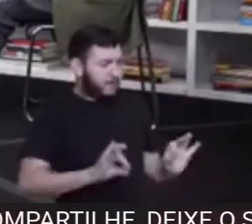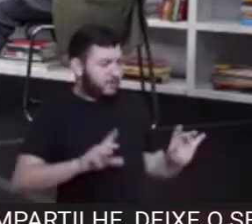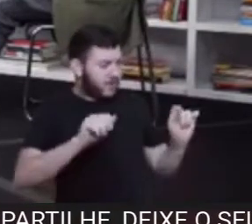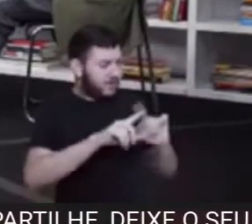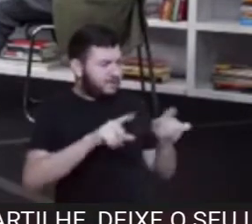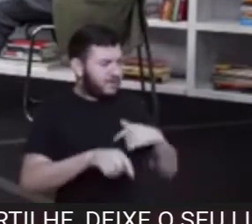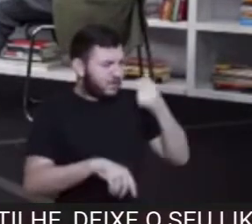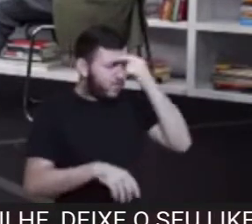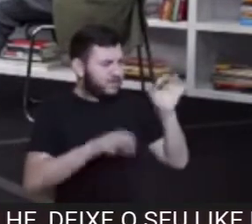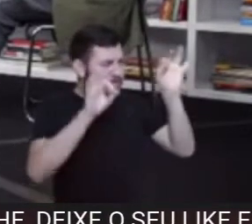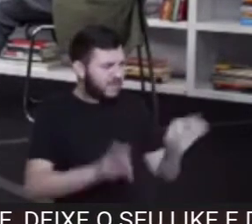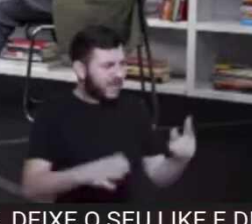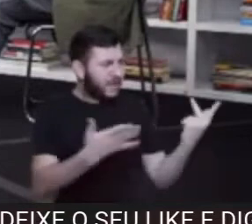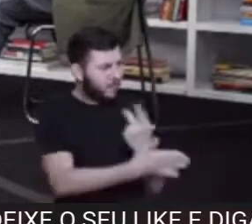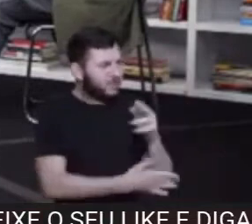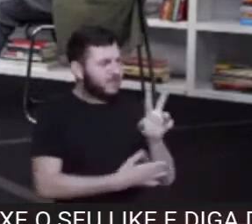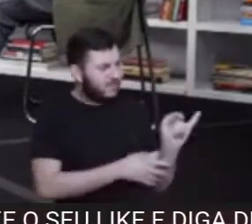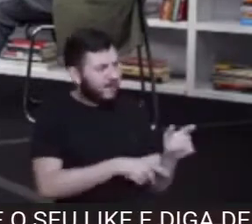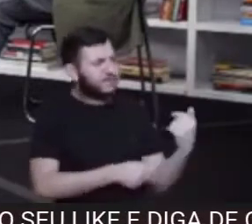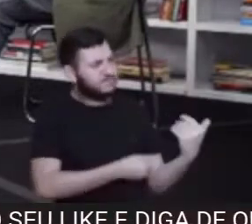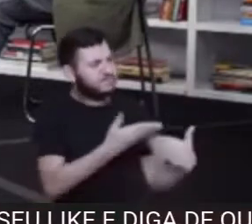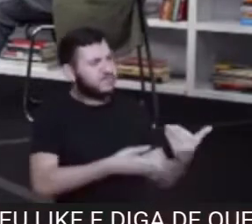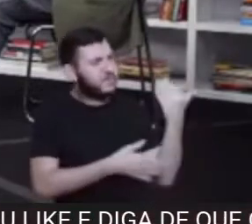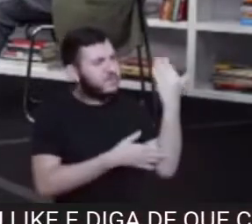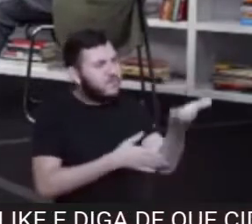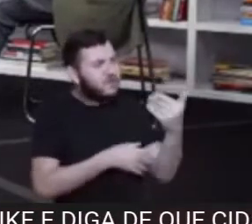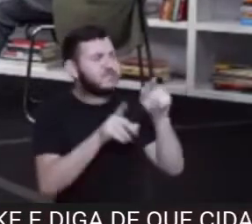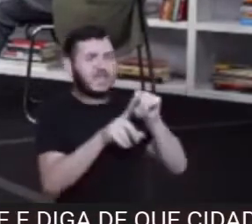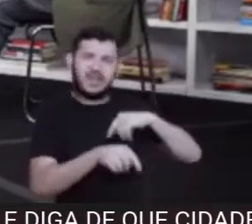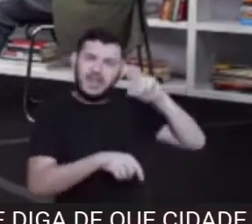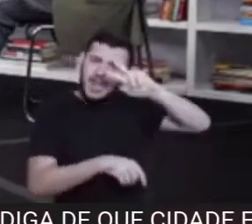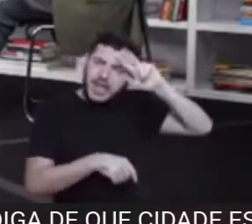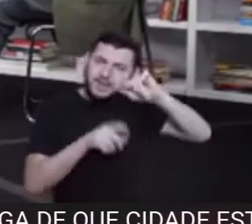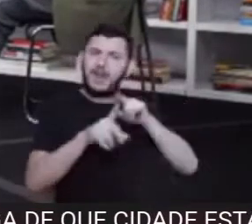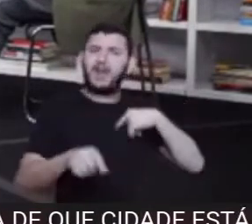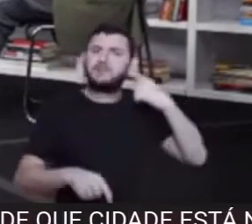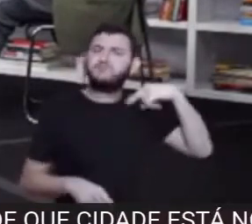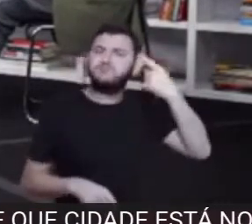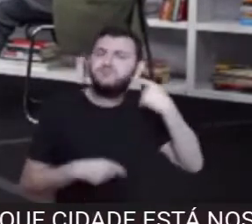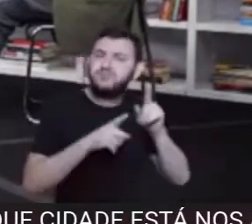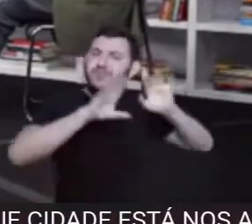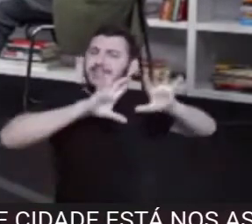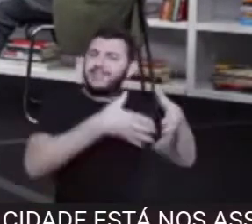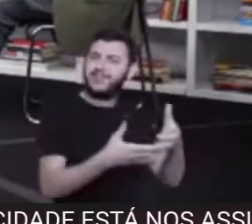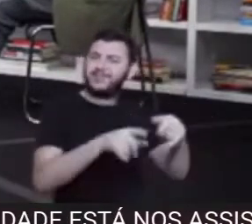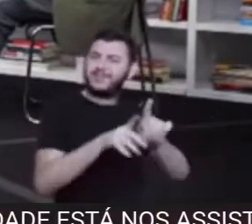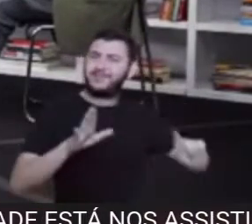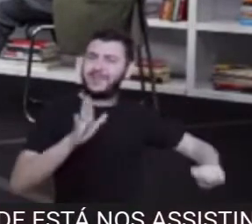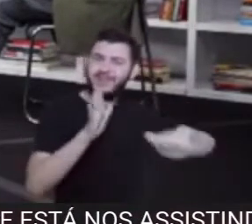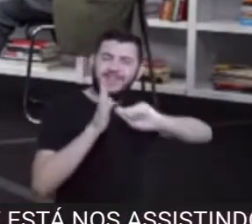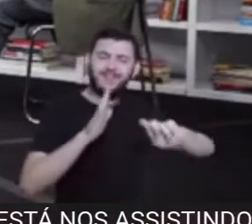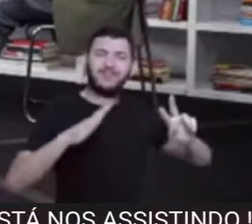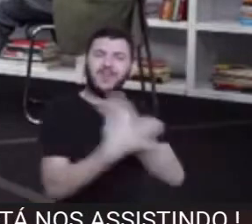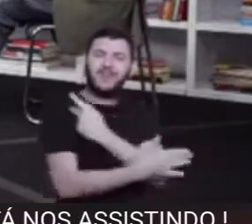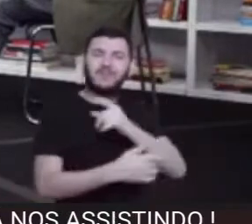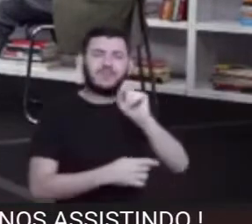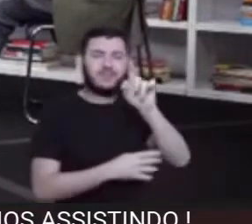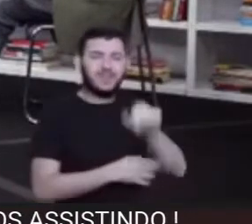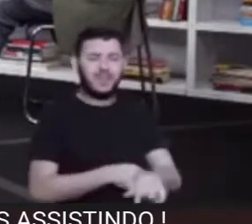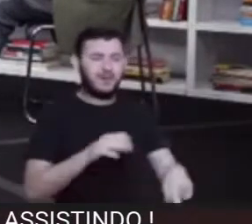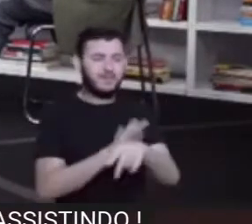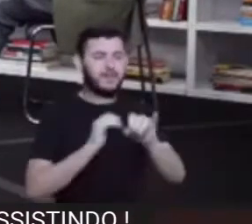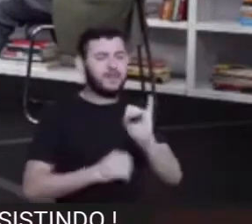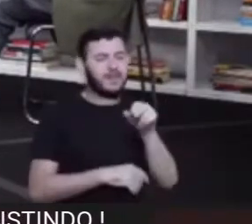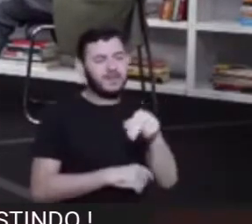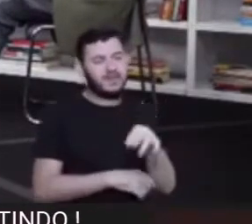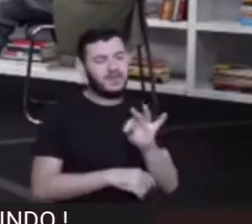Veja, você está lembrado que os nossos advogados, grande parte das denúncias que depois foi feita pelo Intercept e depois